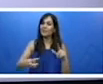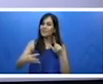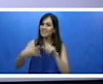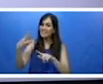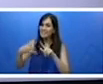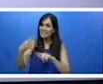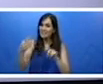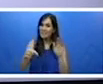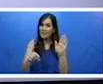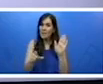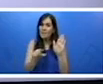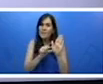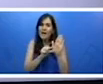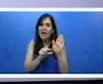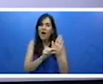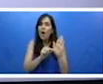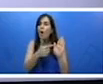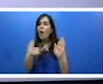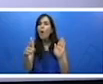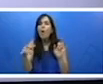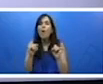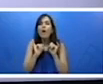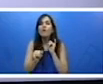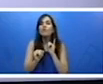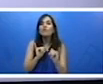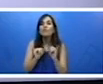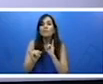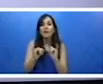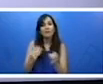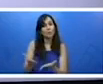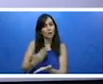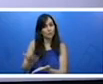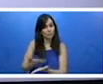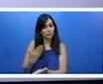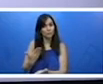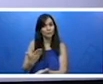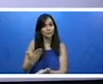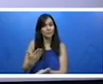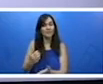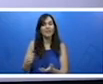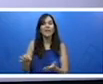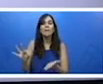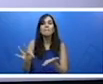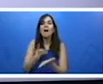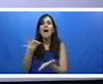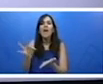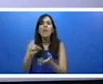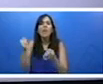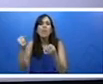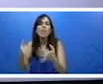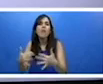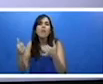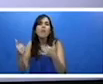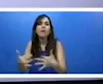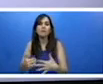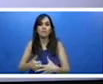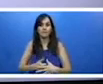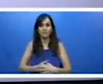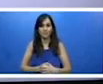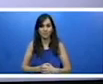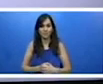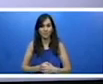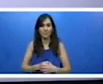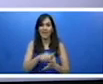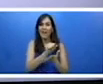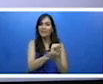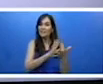parágrafo, outras informações sobre a obra, tradução e páginas explicativas.